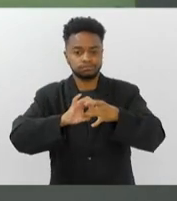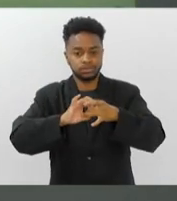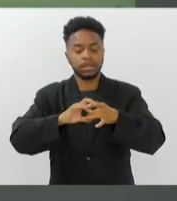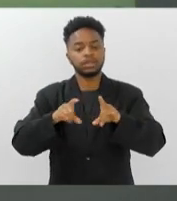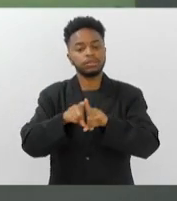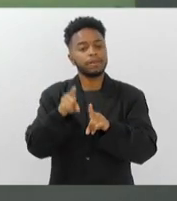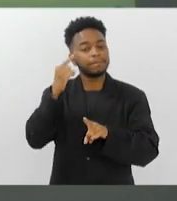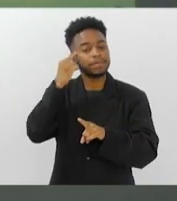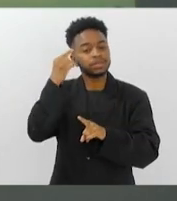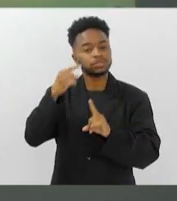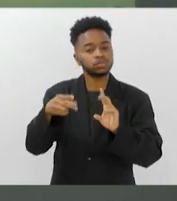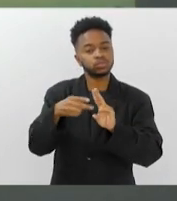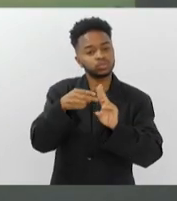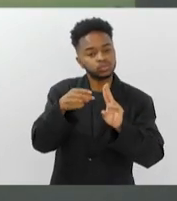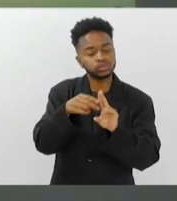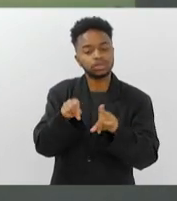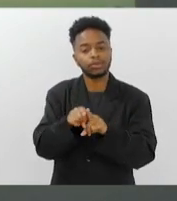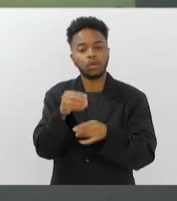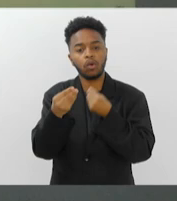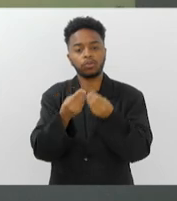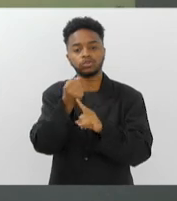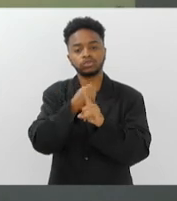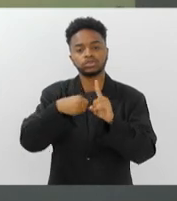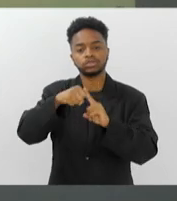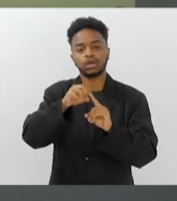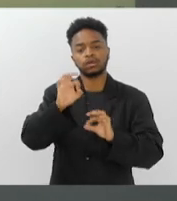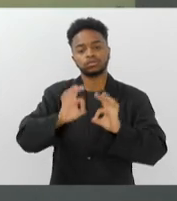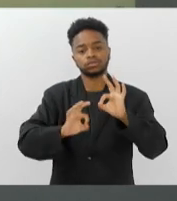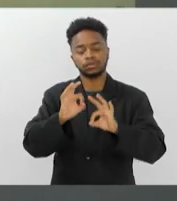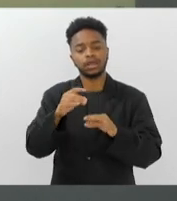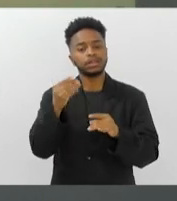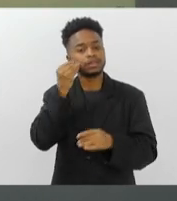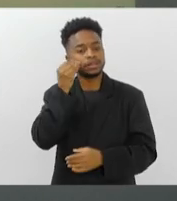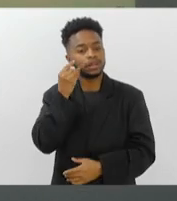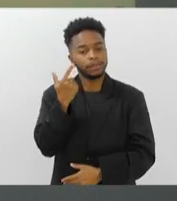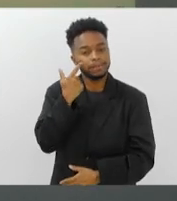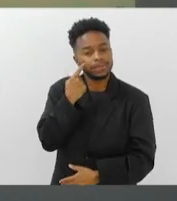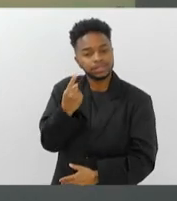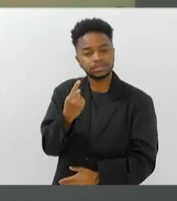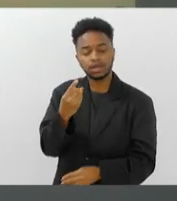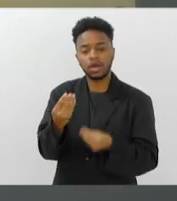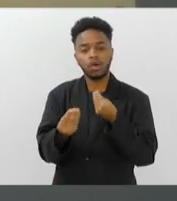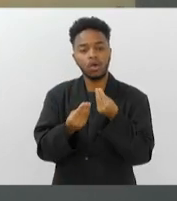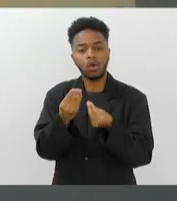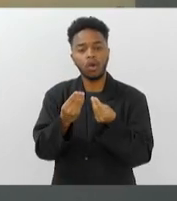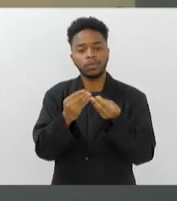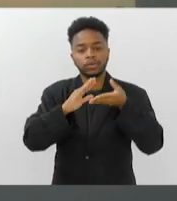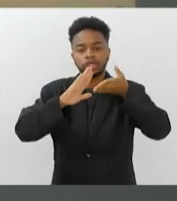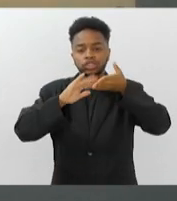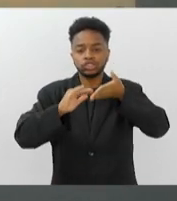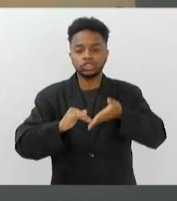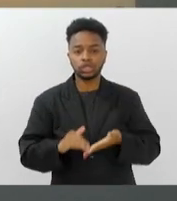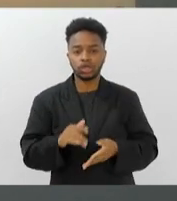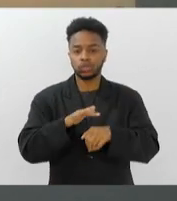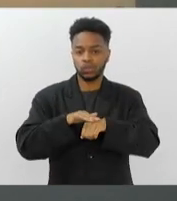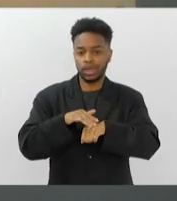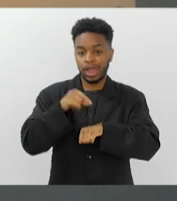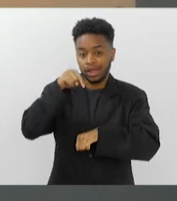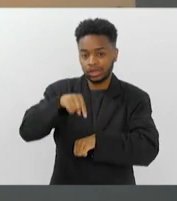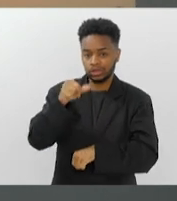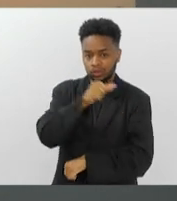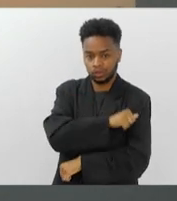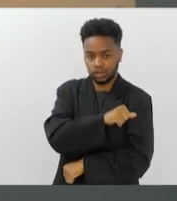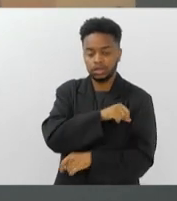SUS e também na sociedade civil organizada pra gente poder pensar na eliminação da tuberculose não no nosso estado como no